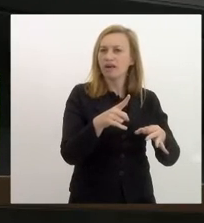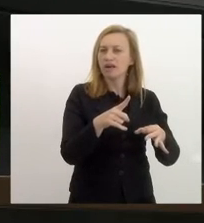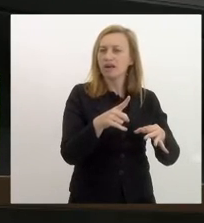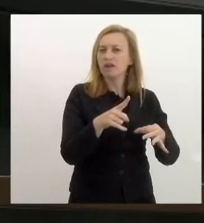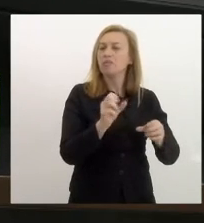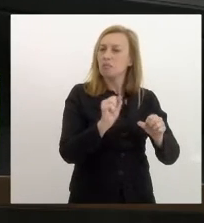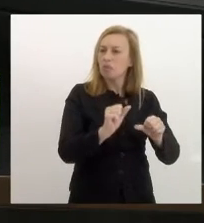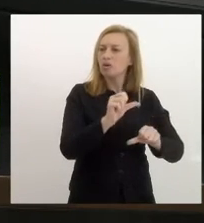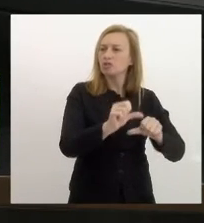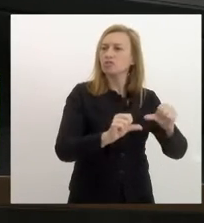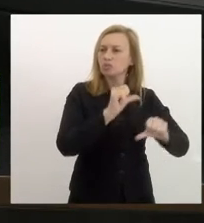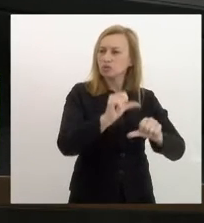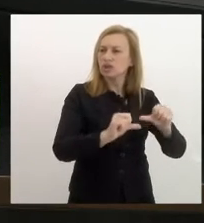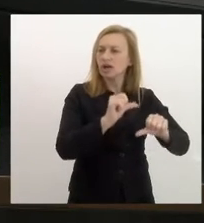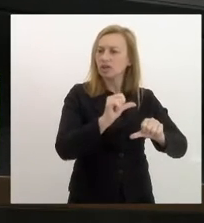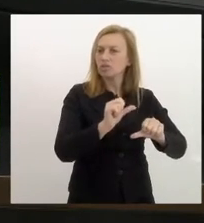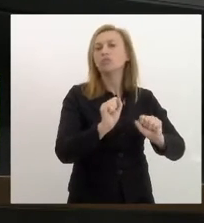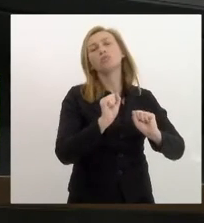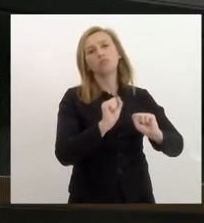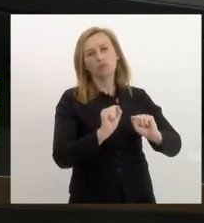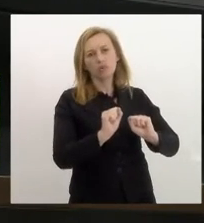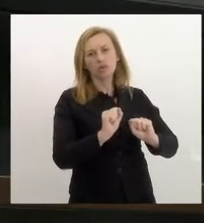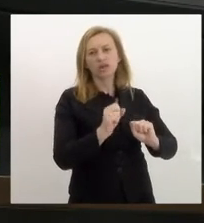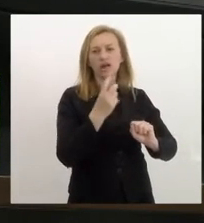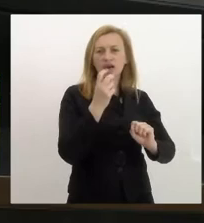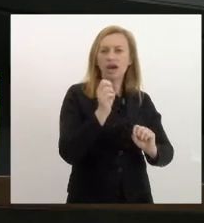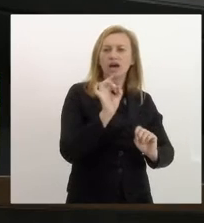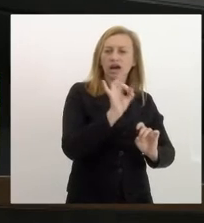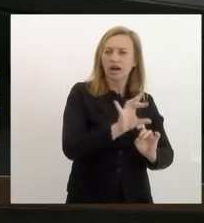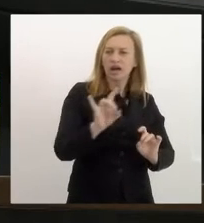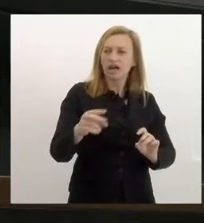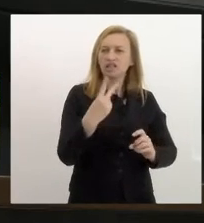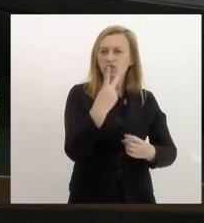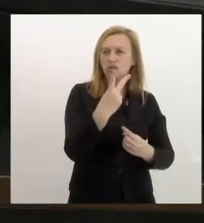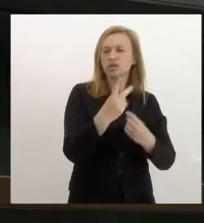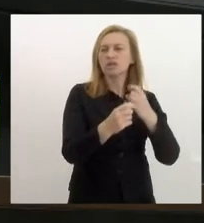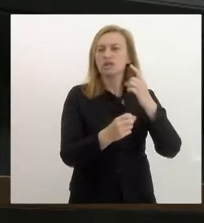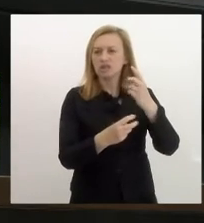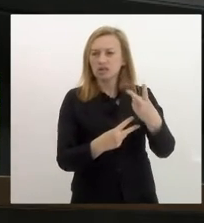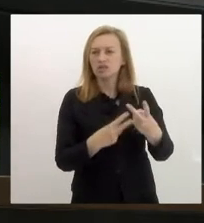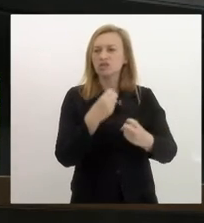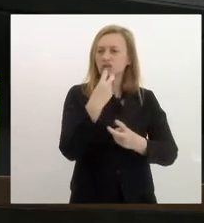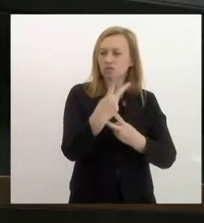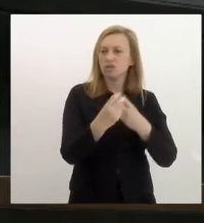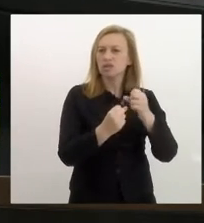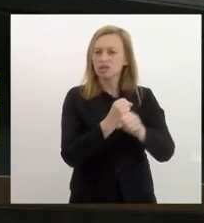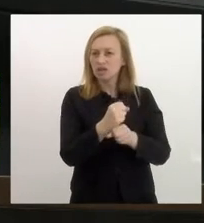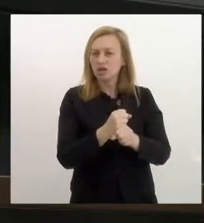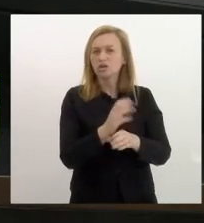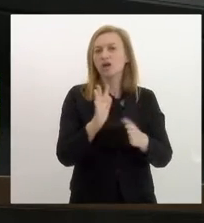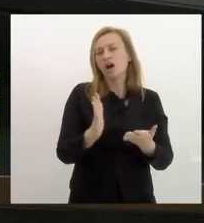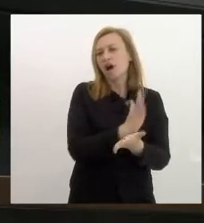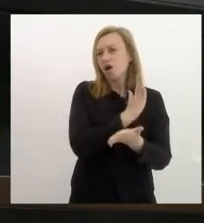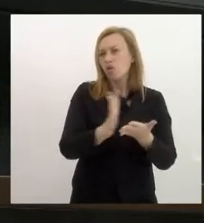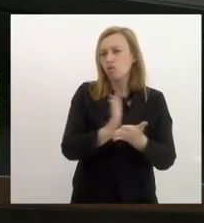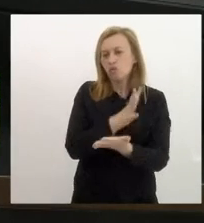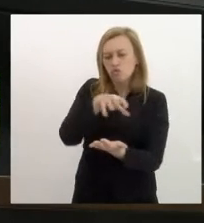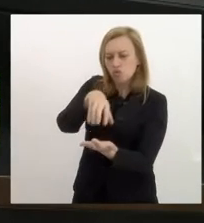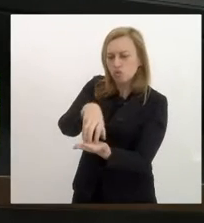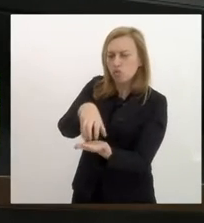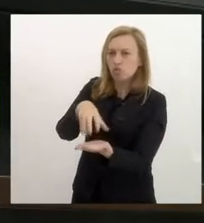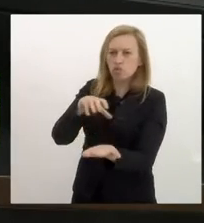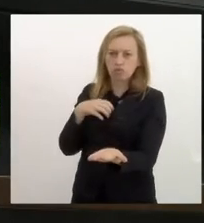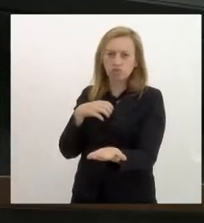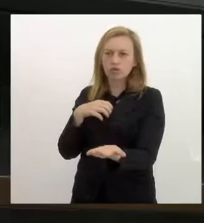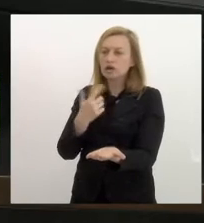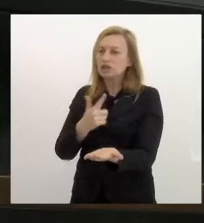ele pode ser revistos também o que facilitará por exemplo eventualmente algum órgão que não tenha